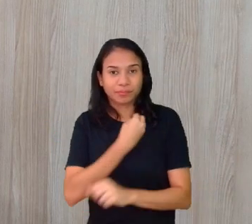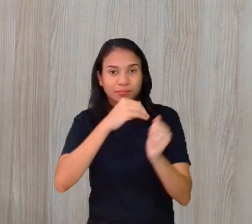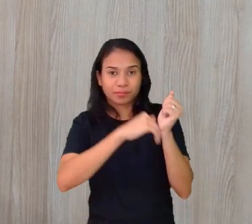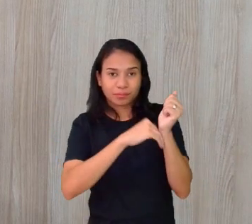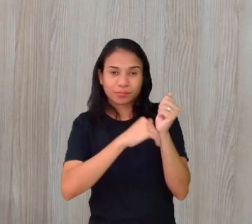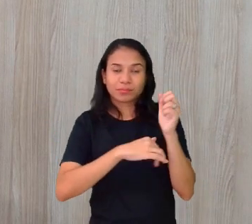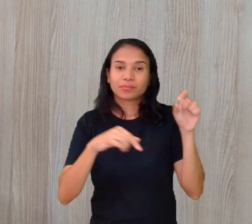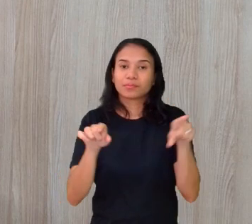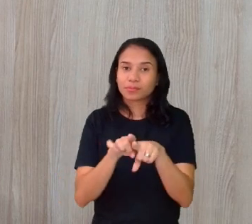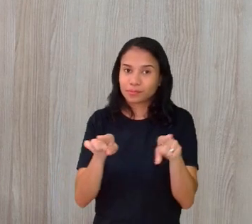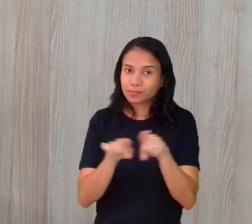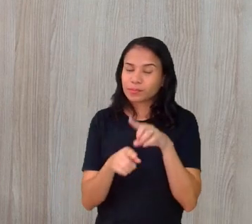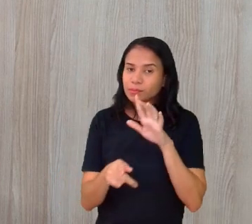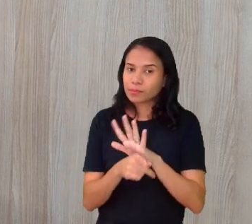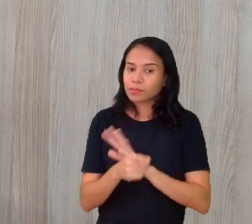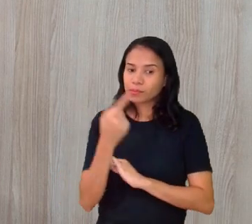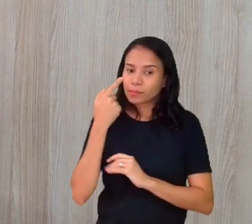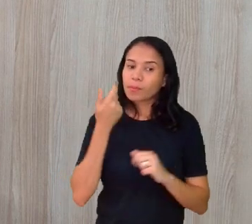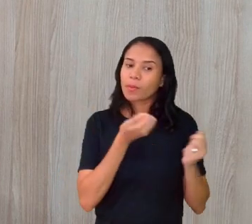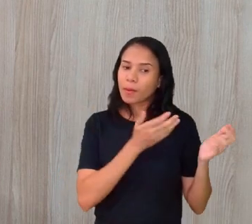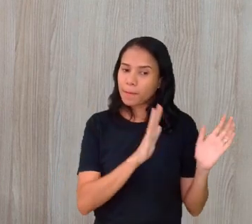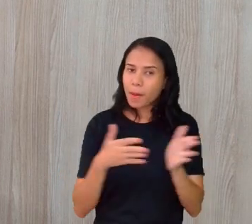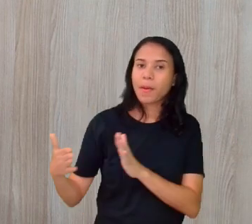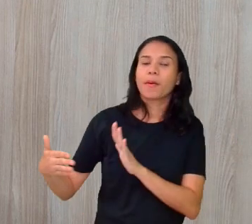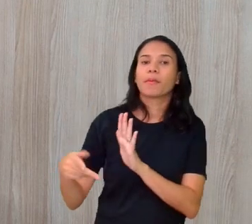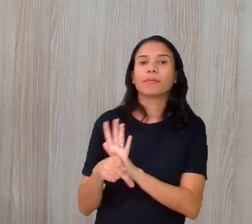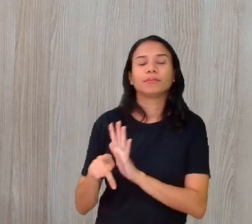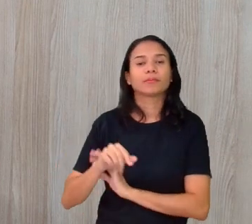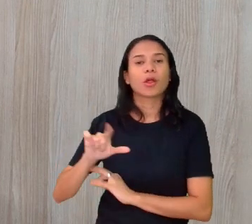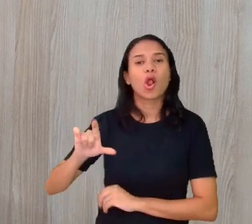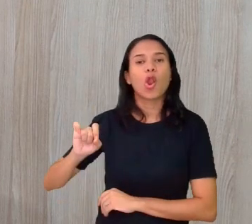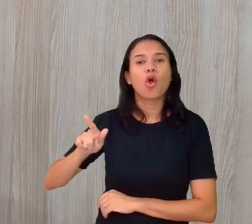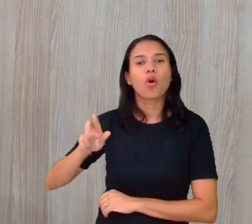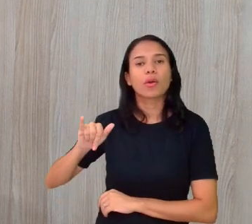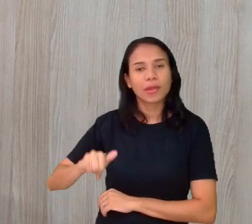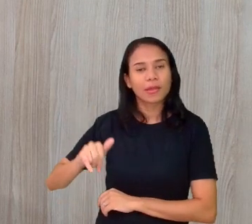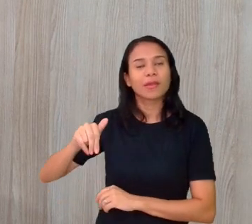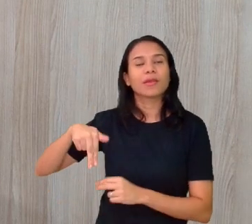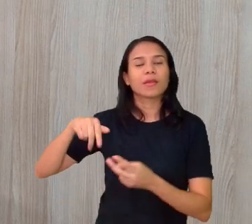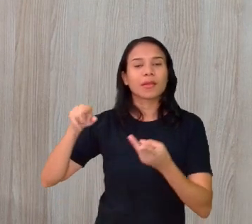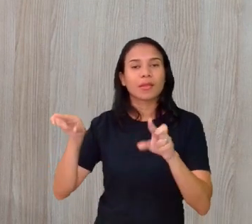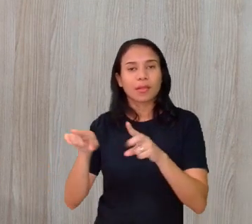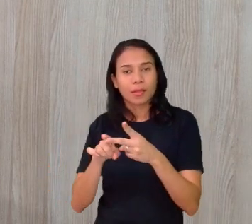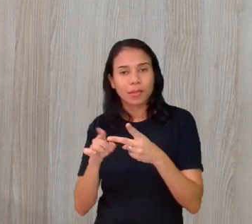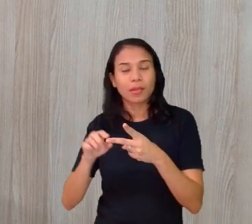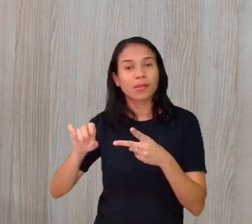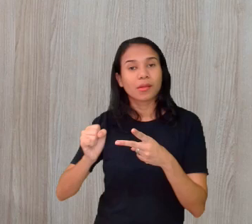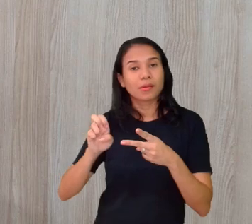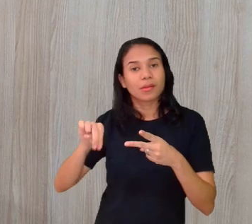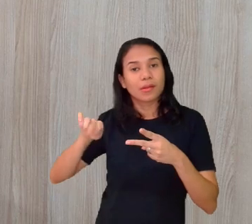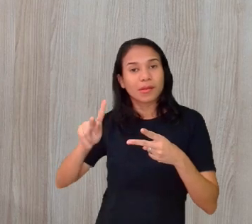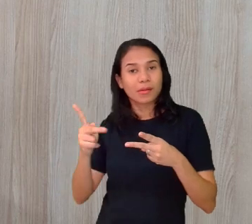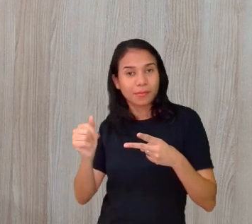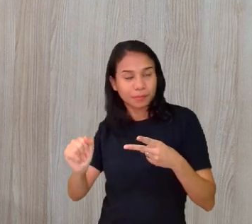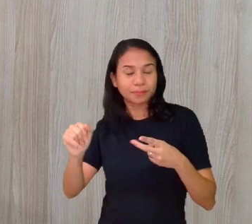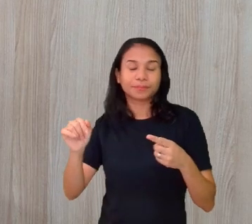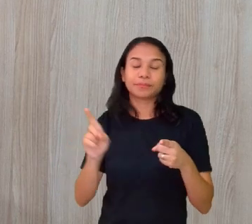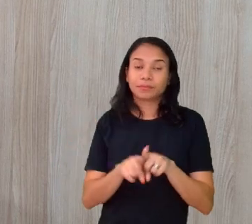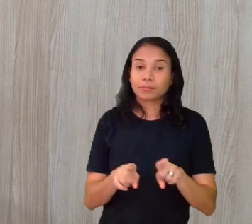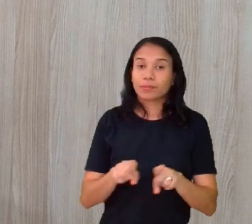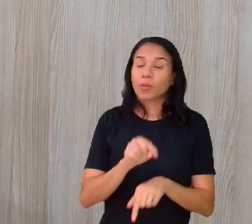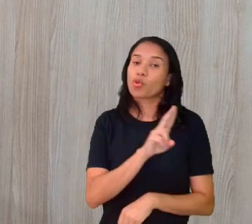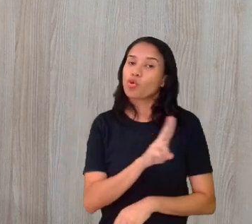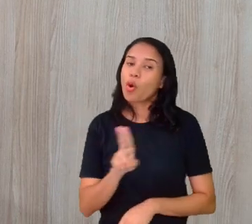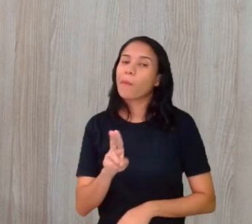senha. Se seguir o padrão, você vai ter um login lá associado ao seu nome de matrícula, né? Nome, número